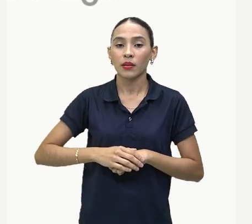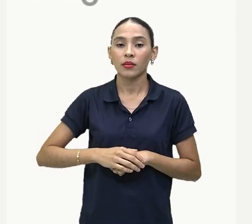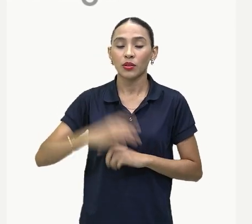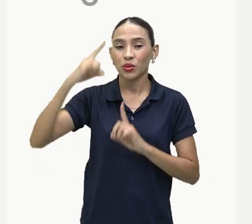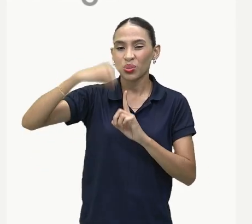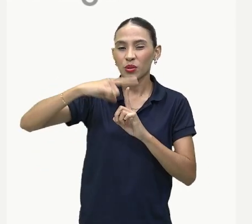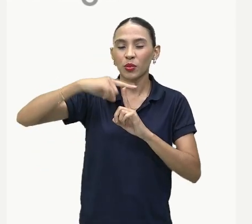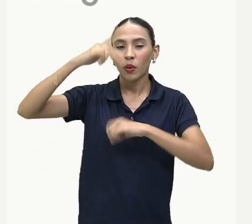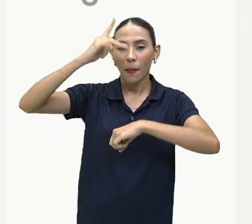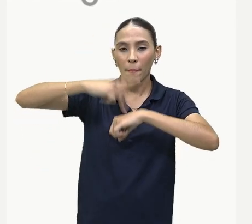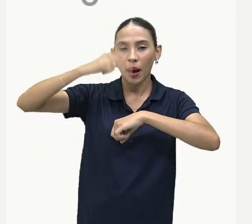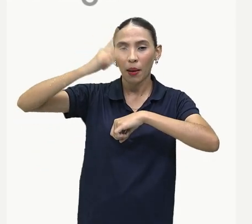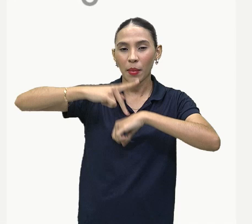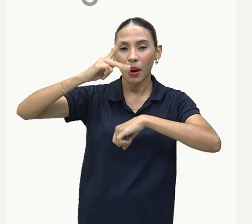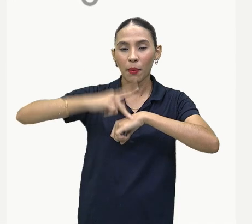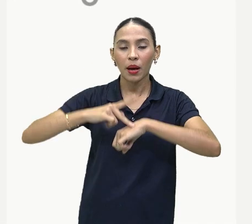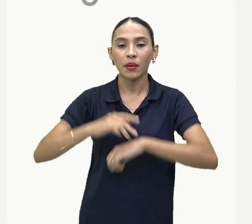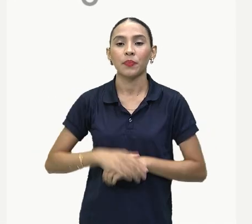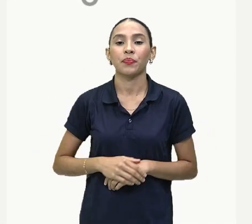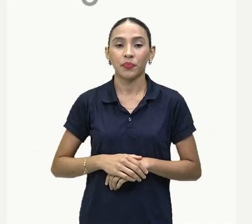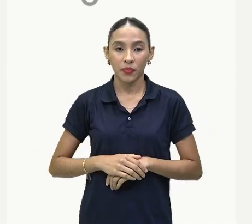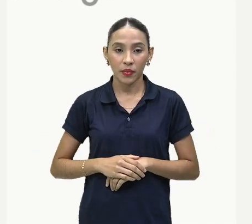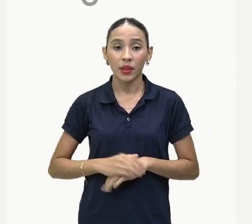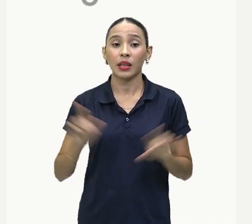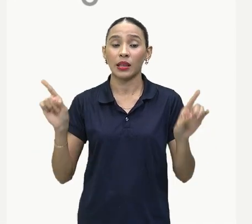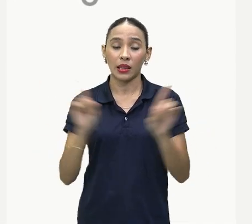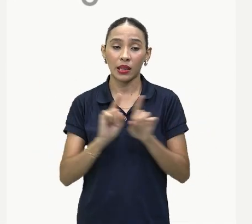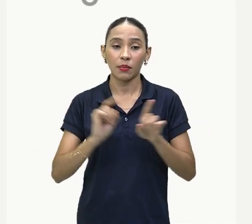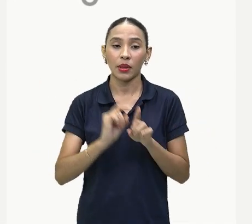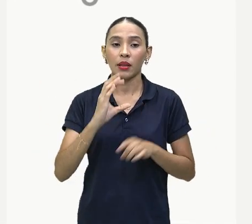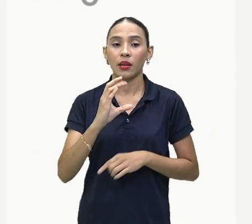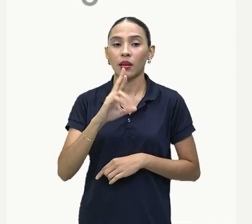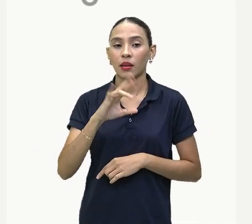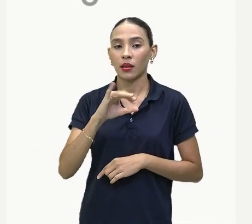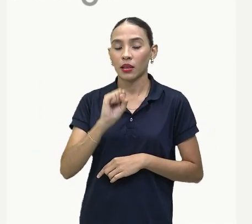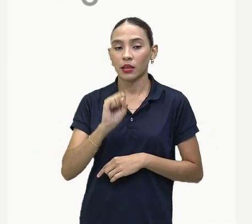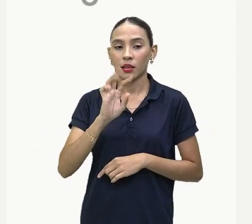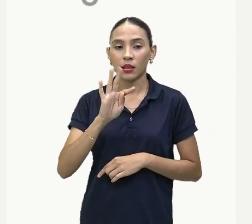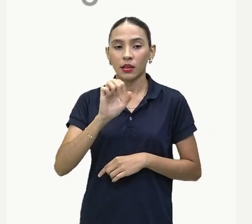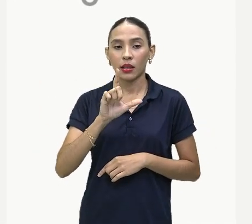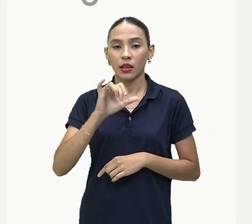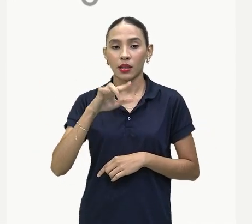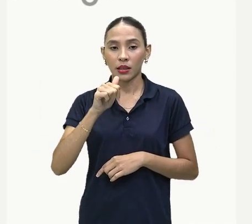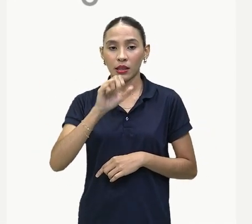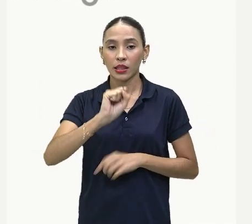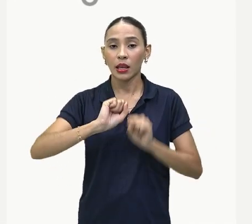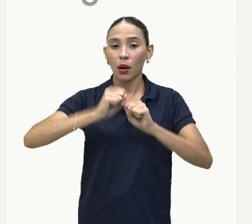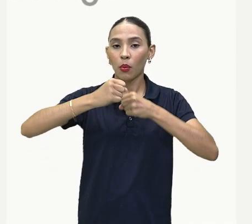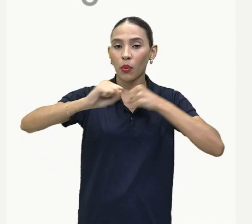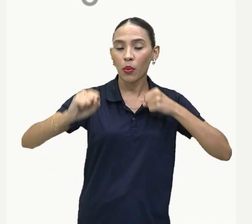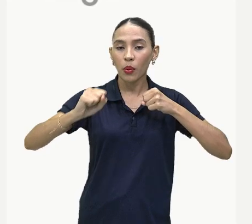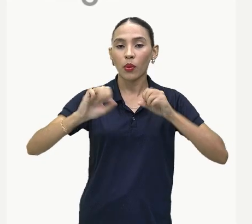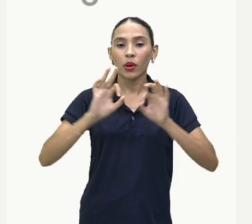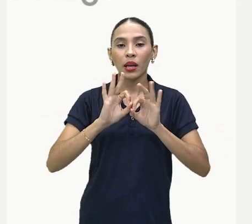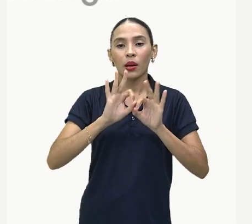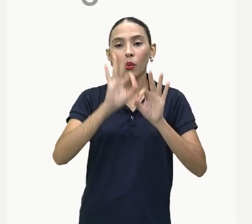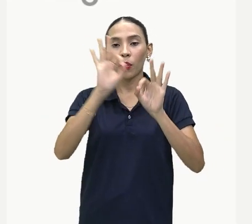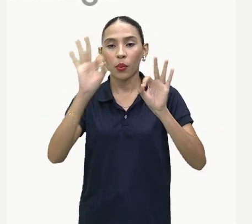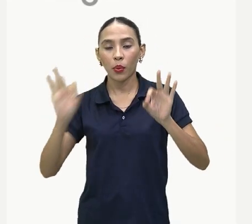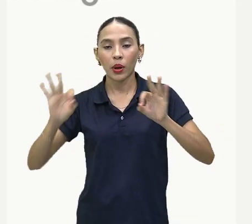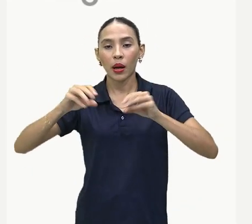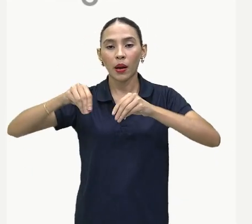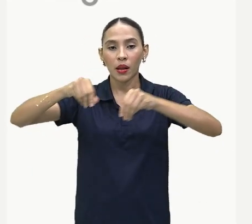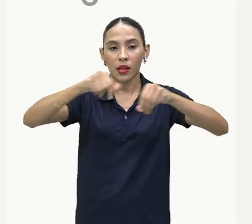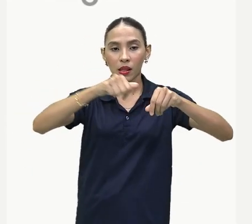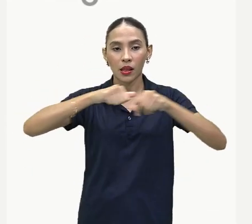vamos ter essas rochas sedimentares e cristalinas, que elas vão se estender por uma larga faixa de